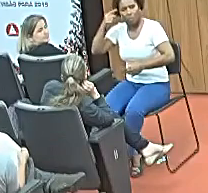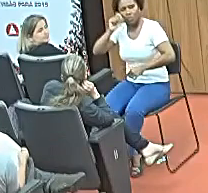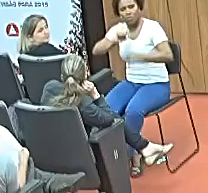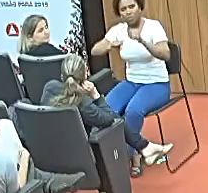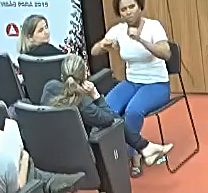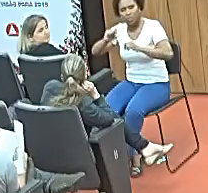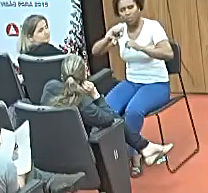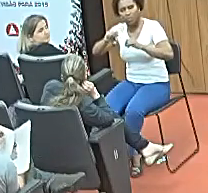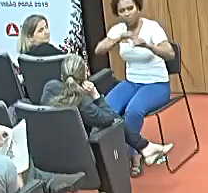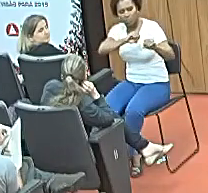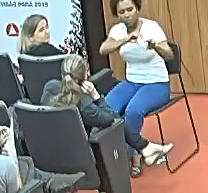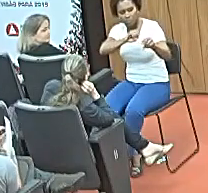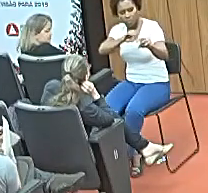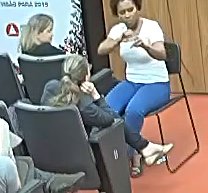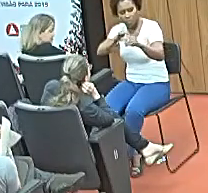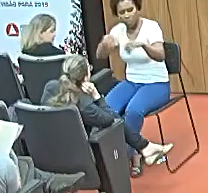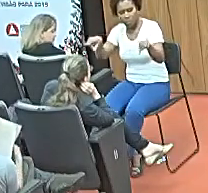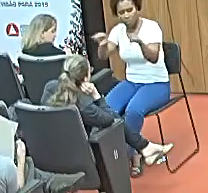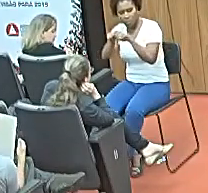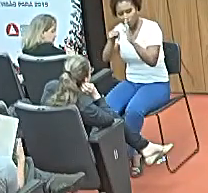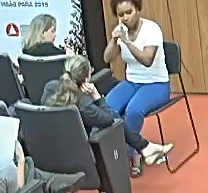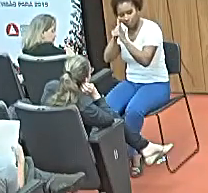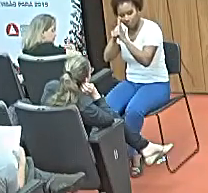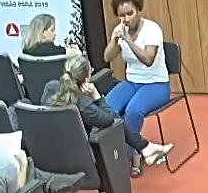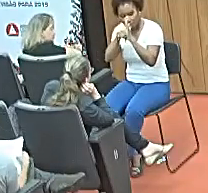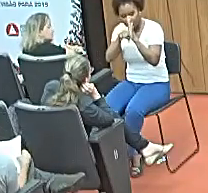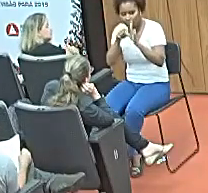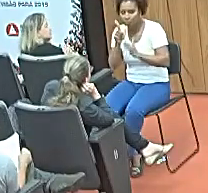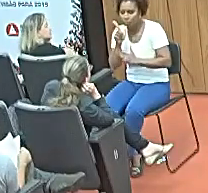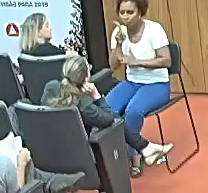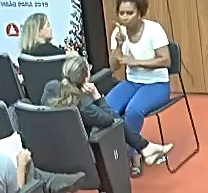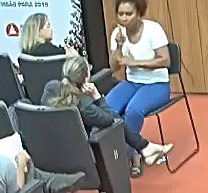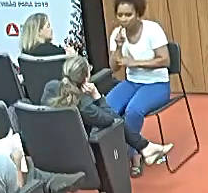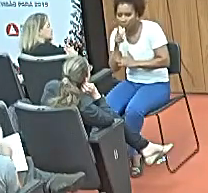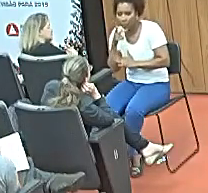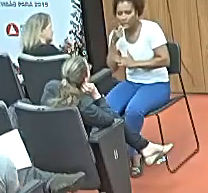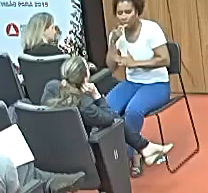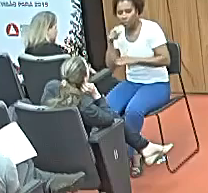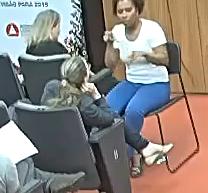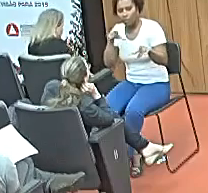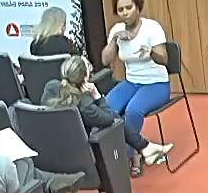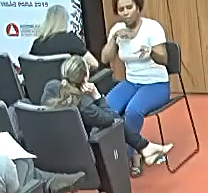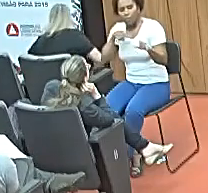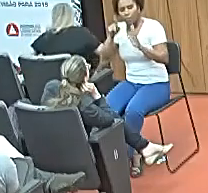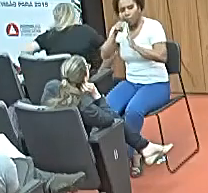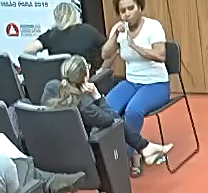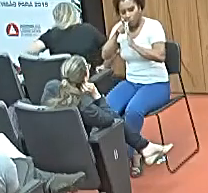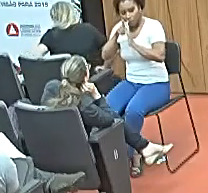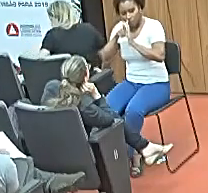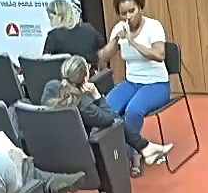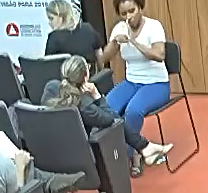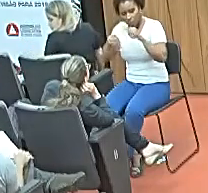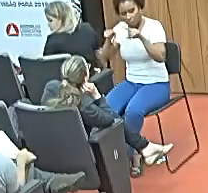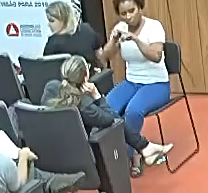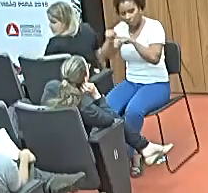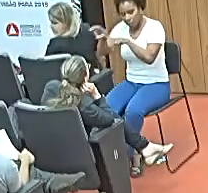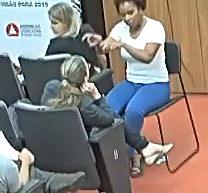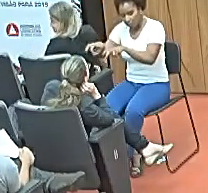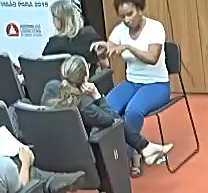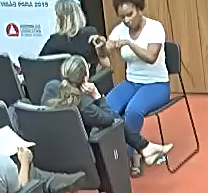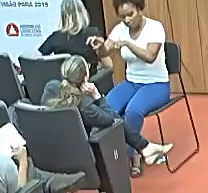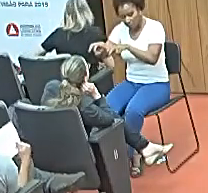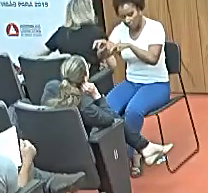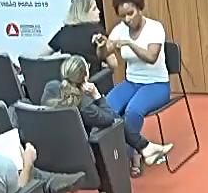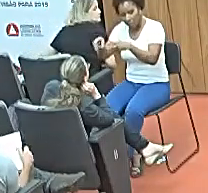pesquisas aplicadas em águas no âmbito do programa 62 infraestrutura rural 64